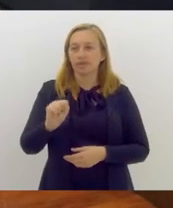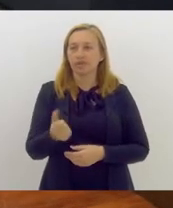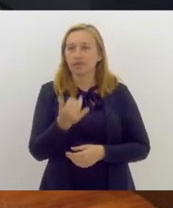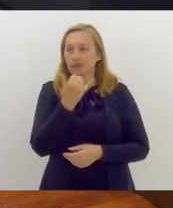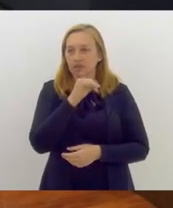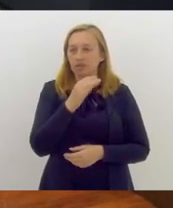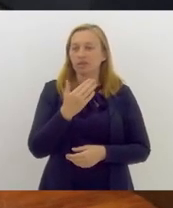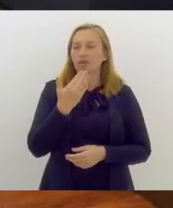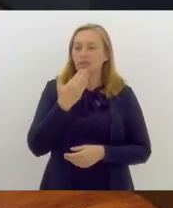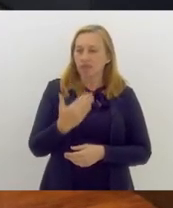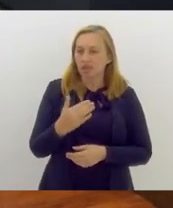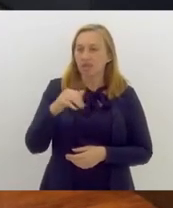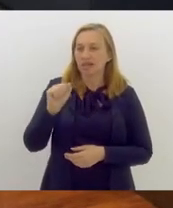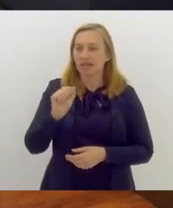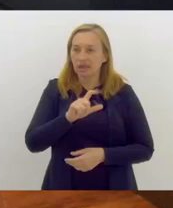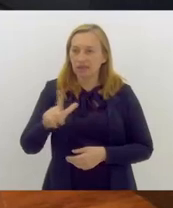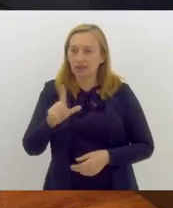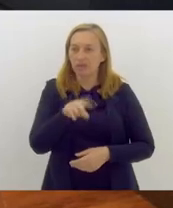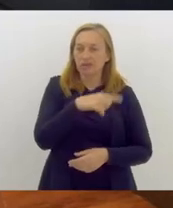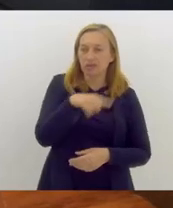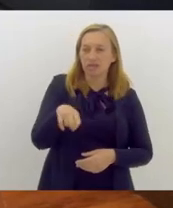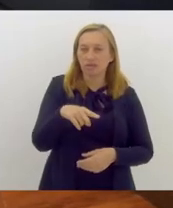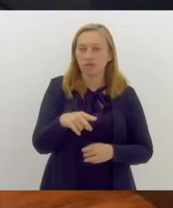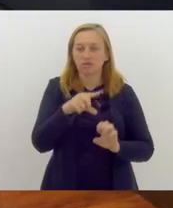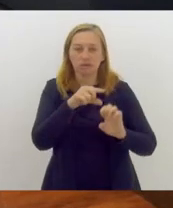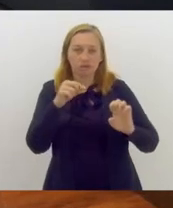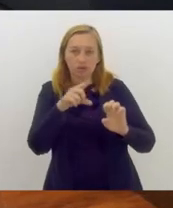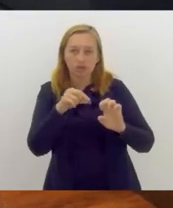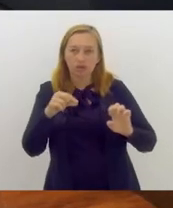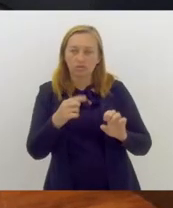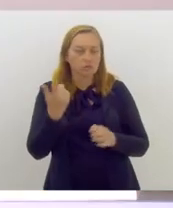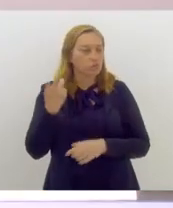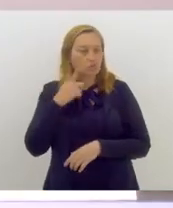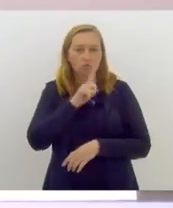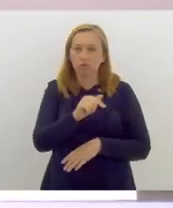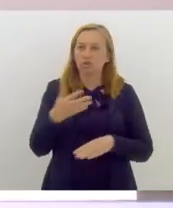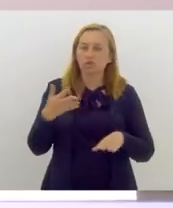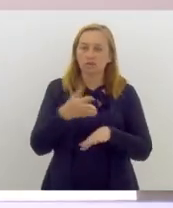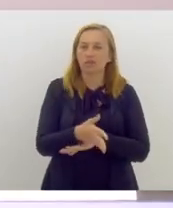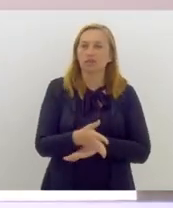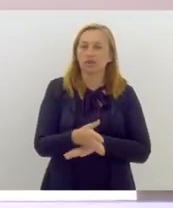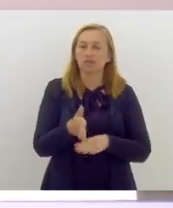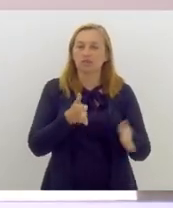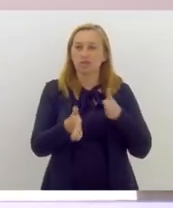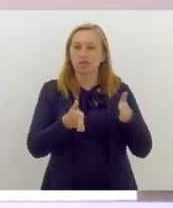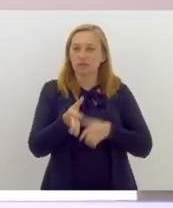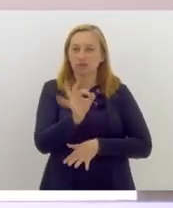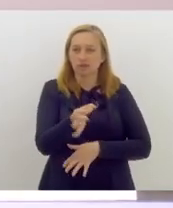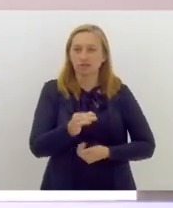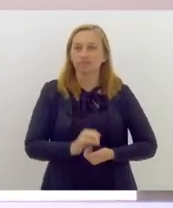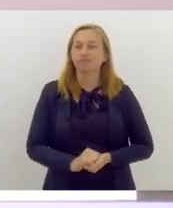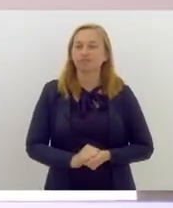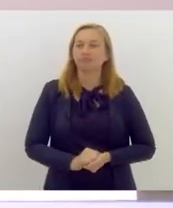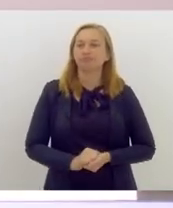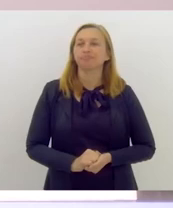Pedido de cancelamento de multas feitas pelos empreendedores que não conseguiram entrar em operação no prazo